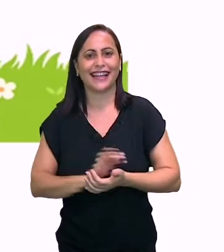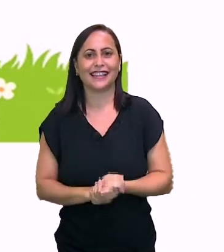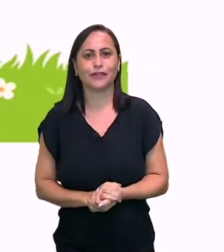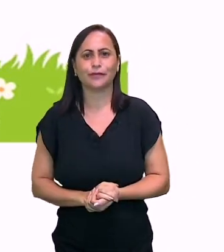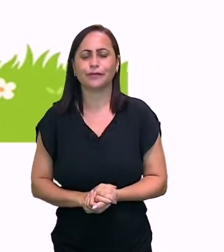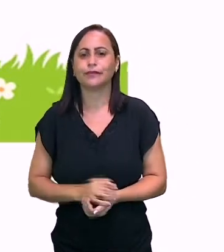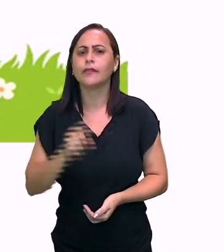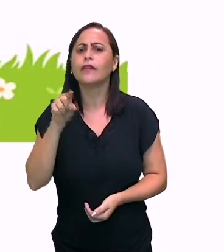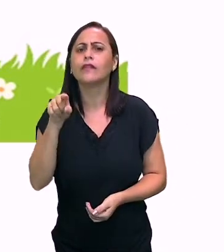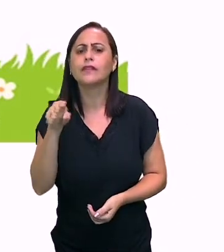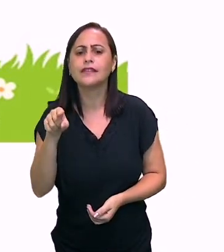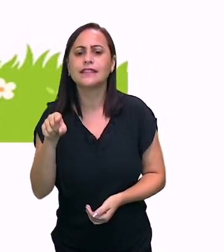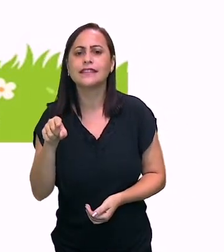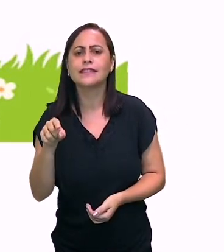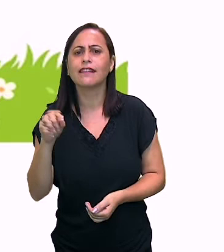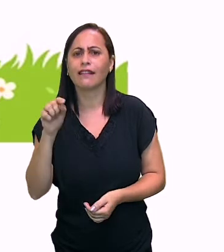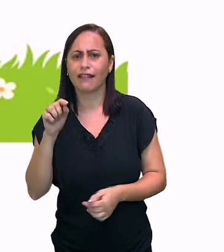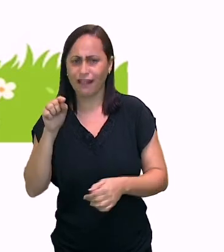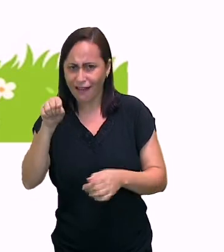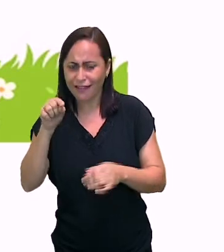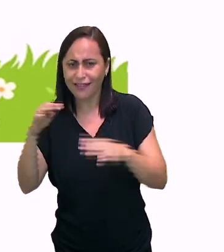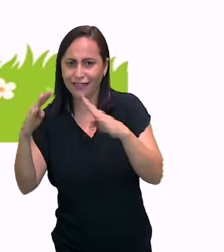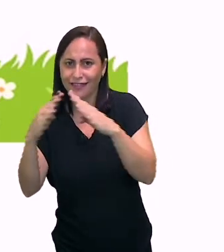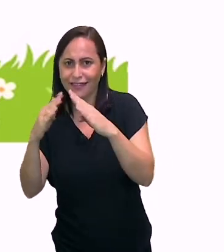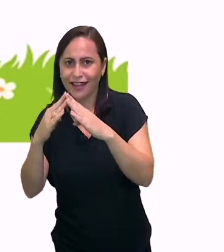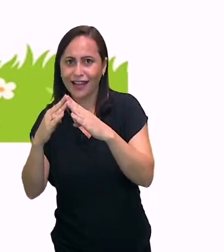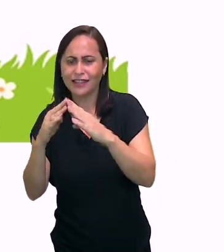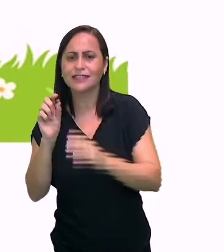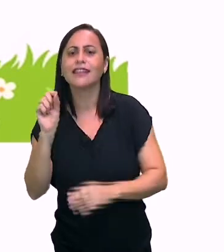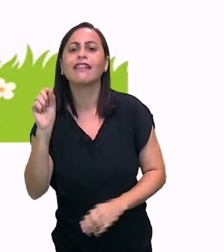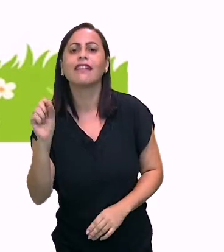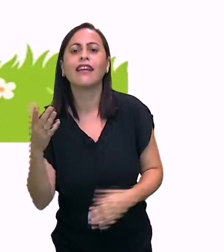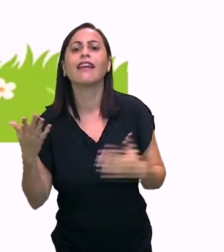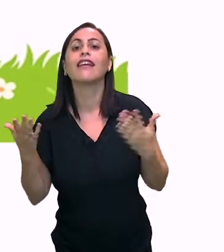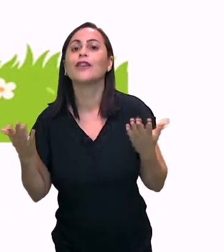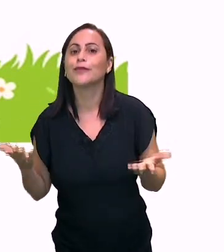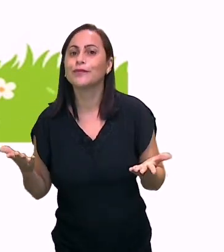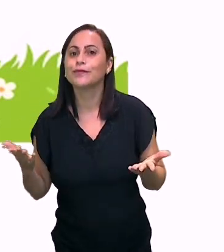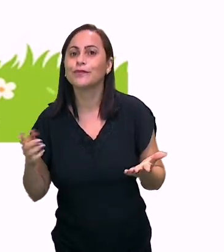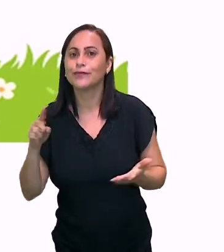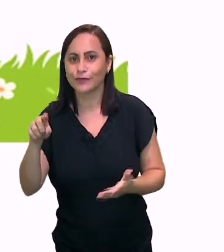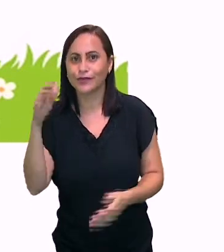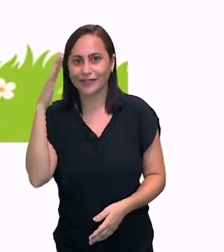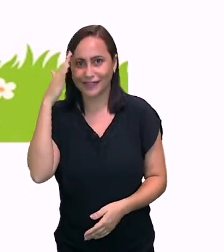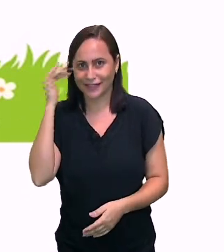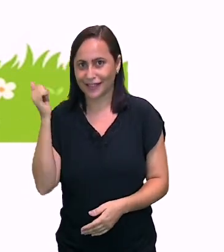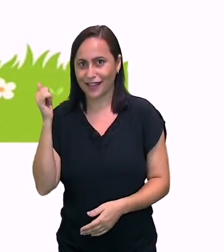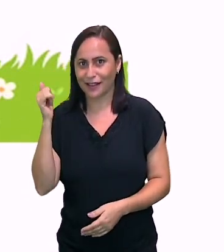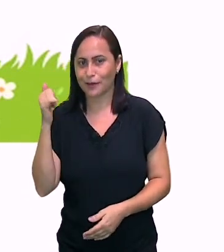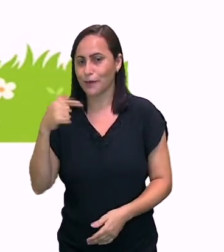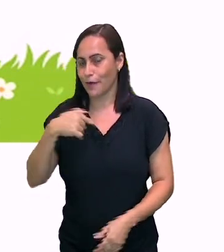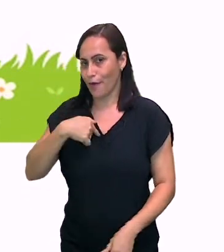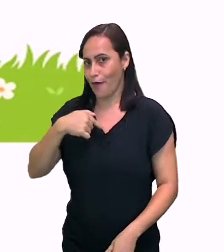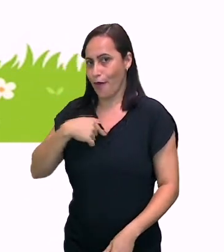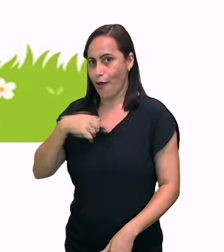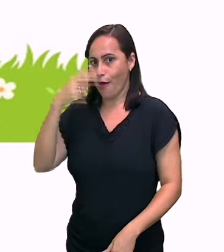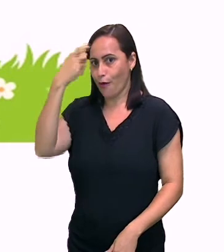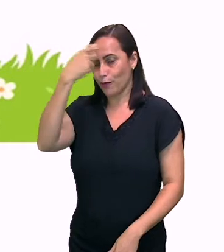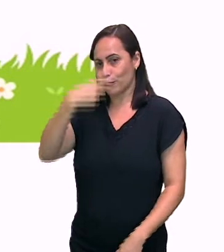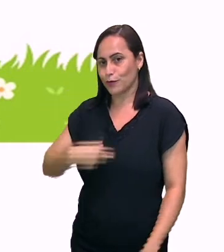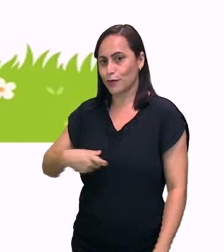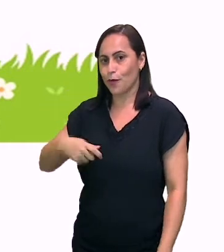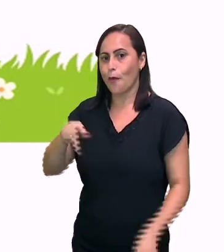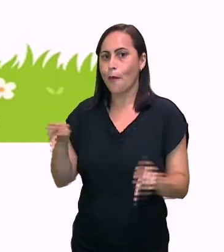E você, aí de casa, quem é? Você já sabe que eu Sou a